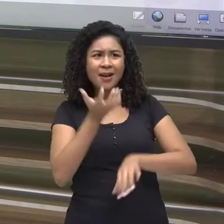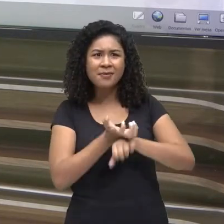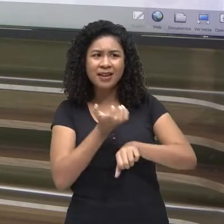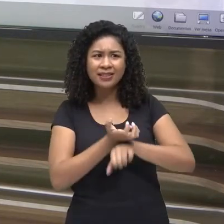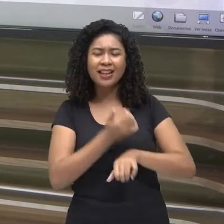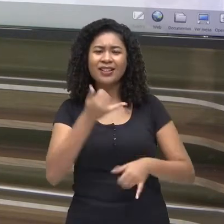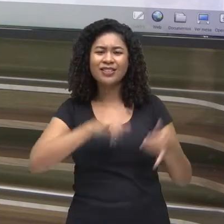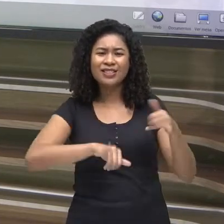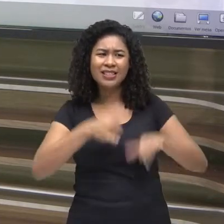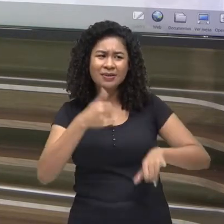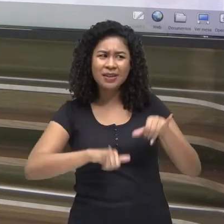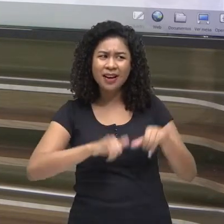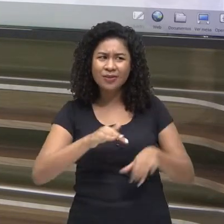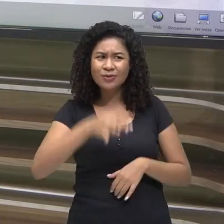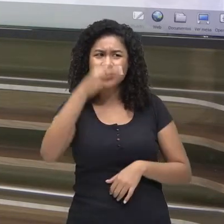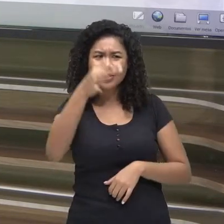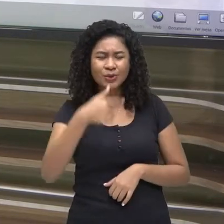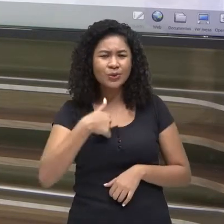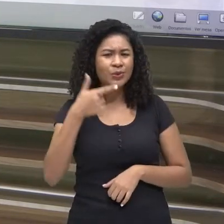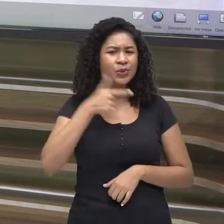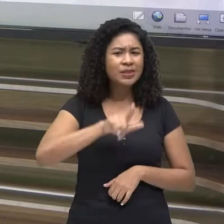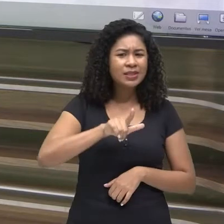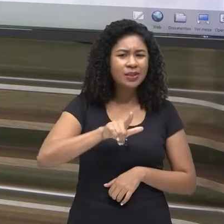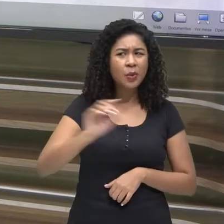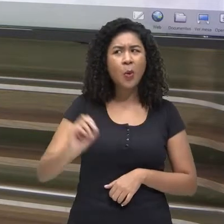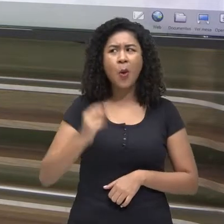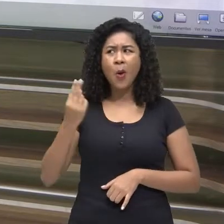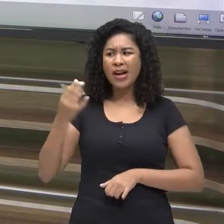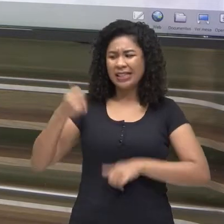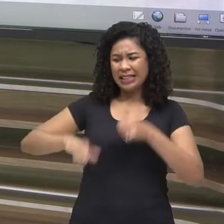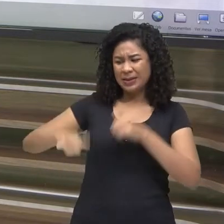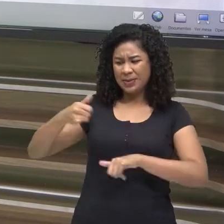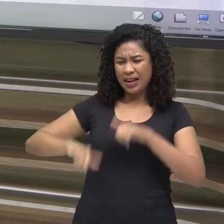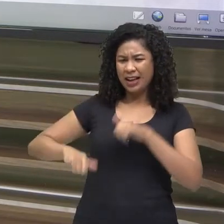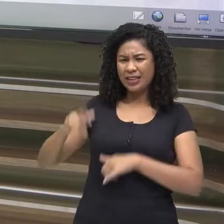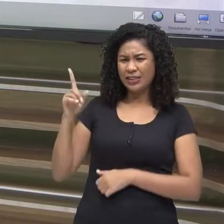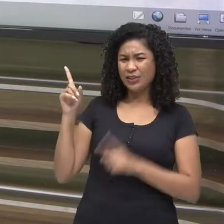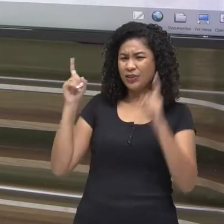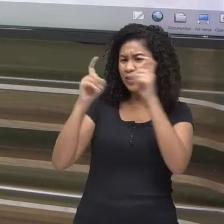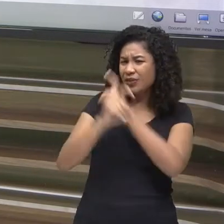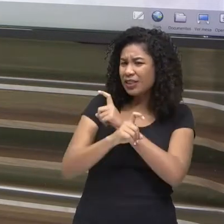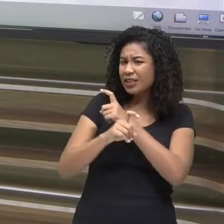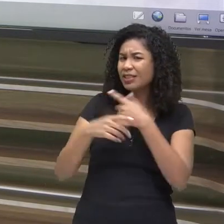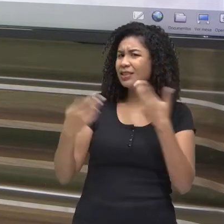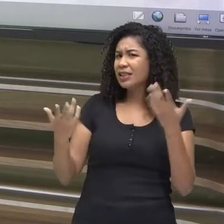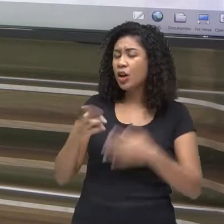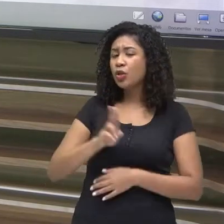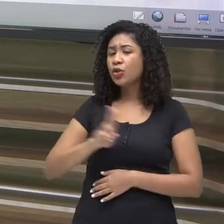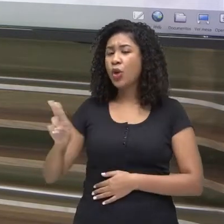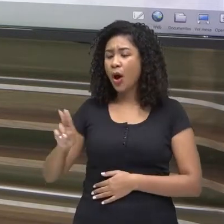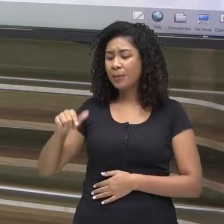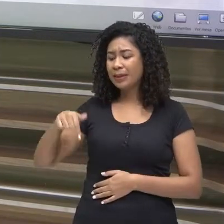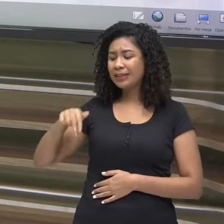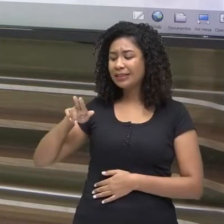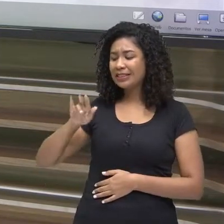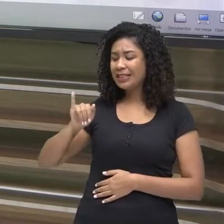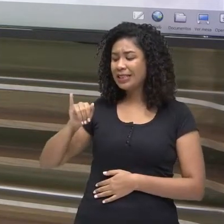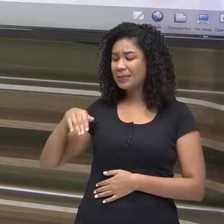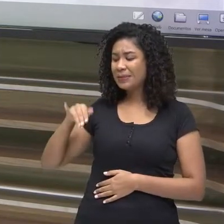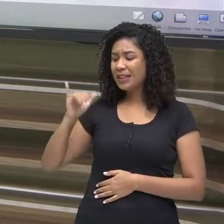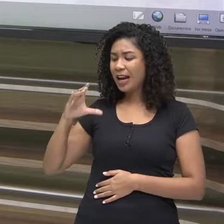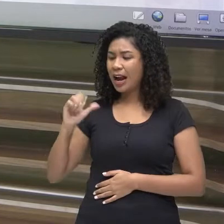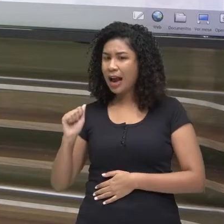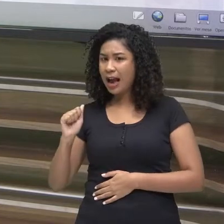estiver no ensino médio? Será que química é muito difícil? Porque acho que só o nome, né, de química e física, o aluno já fica